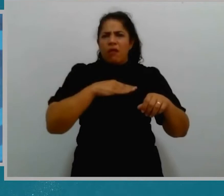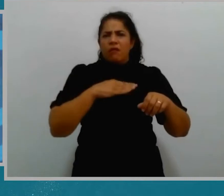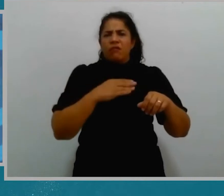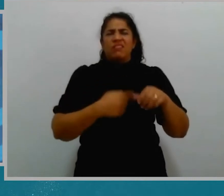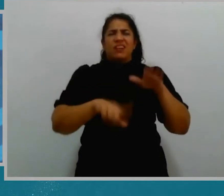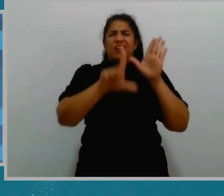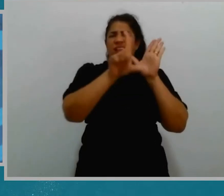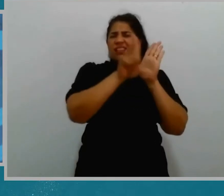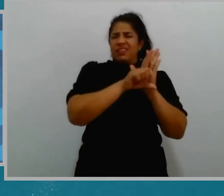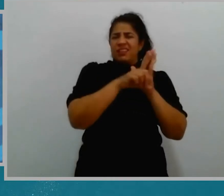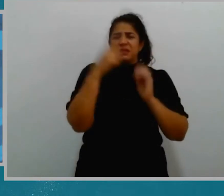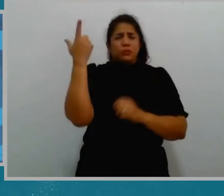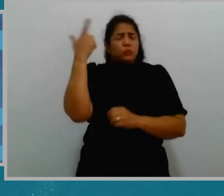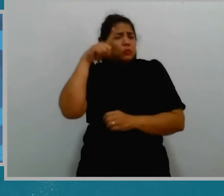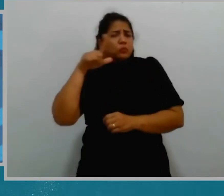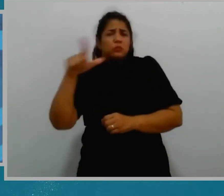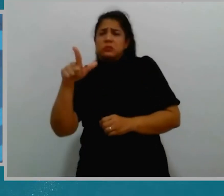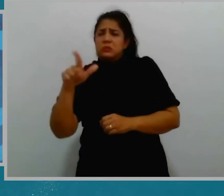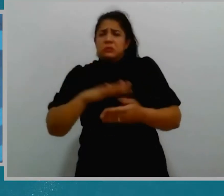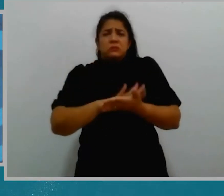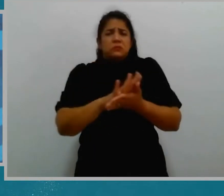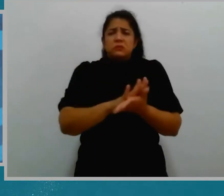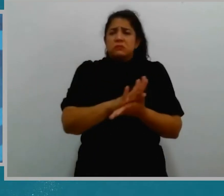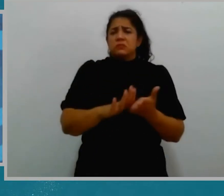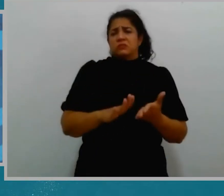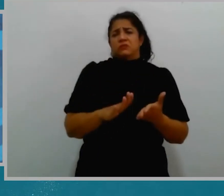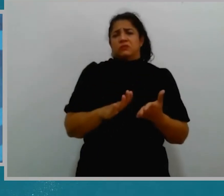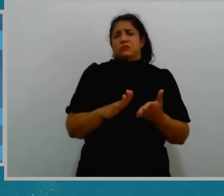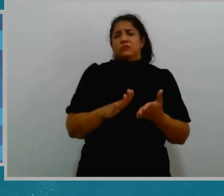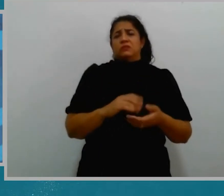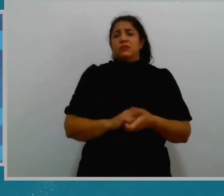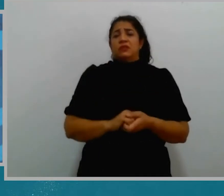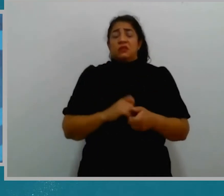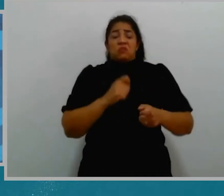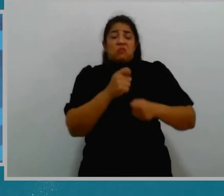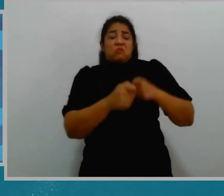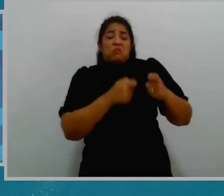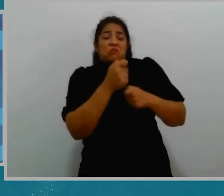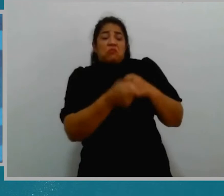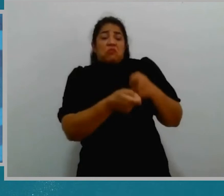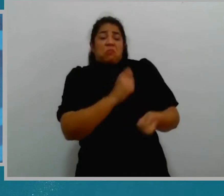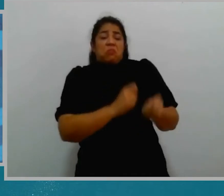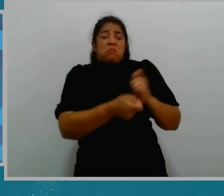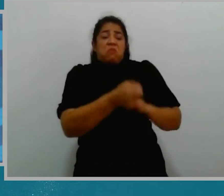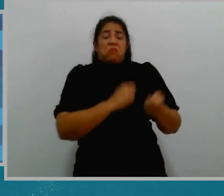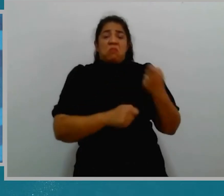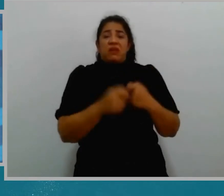Antigo Testamento para o povo de Israel tem controle sobre ela. Até a lei